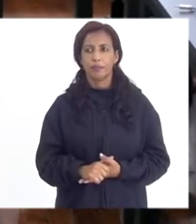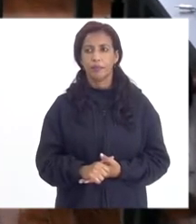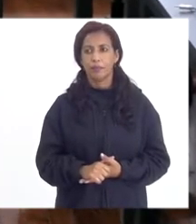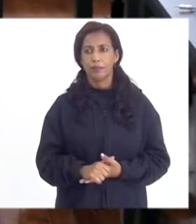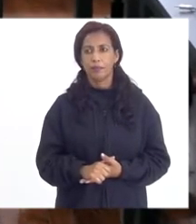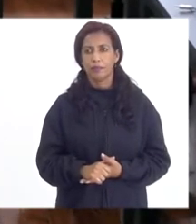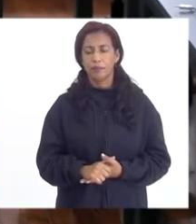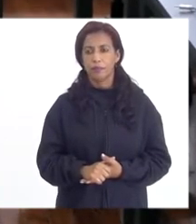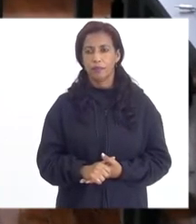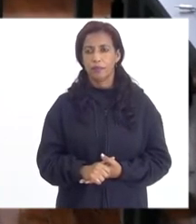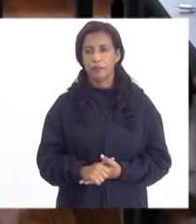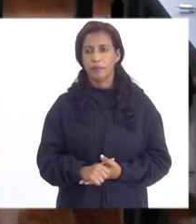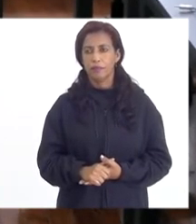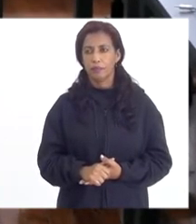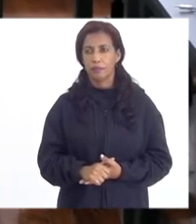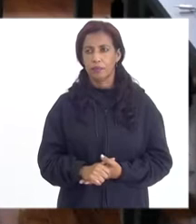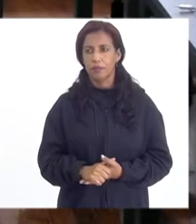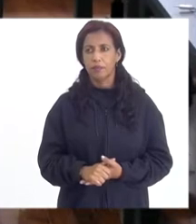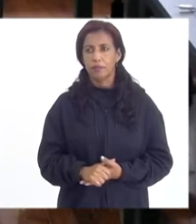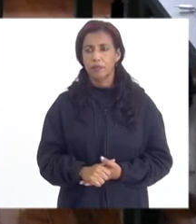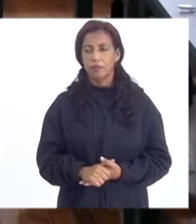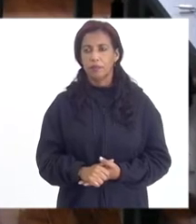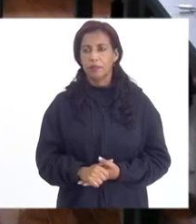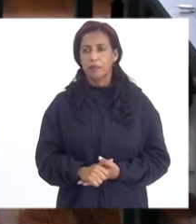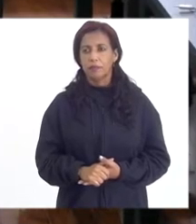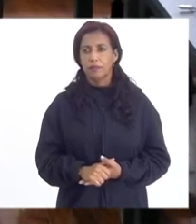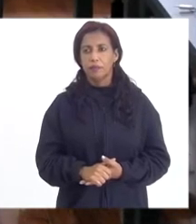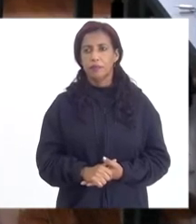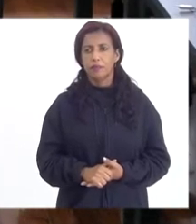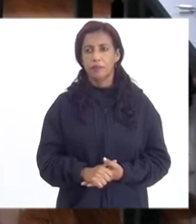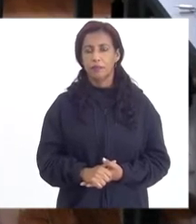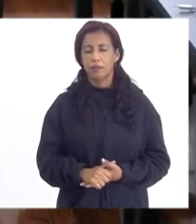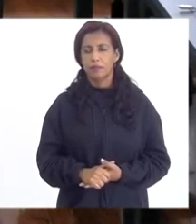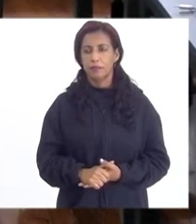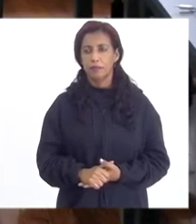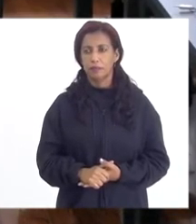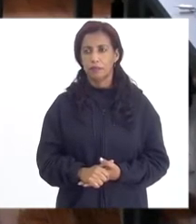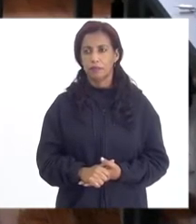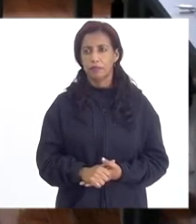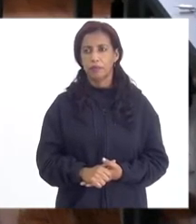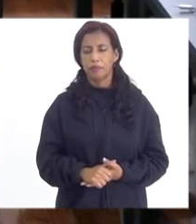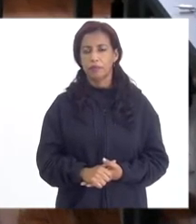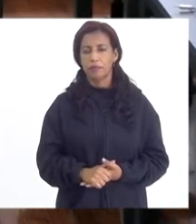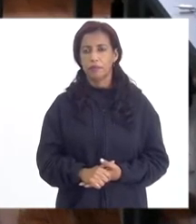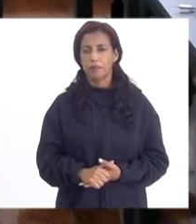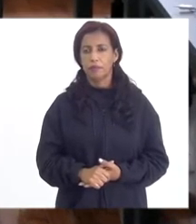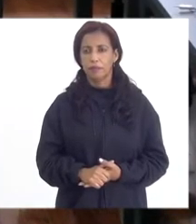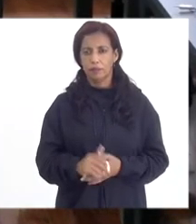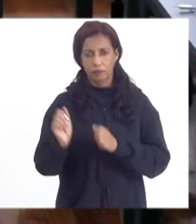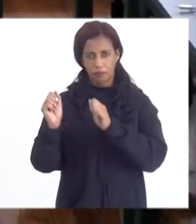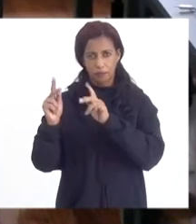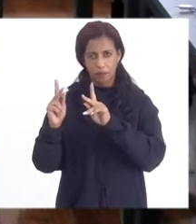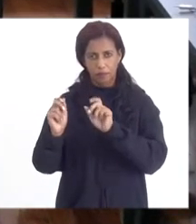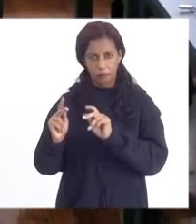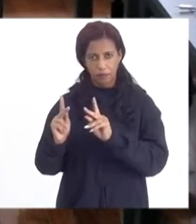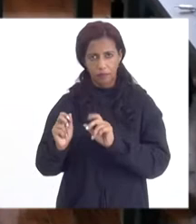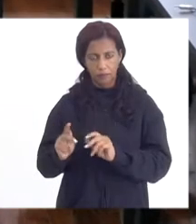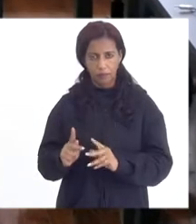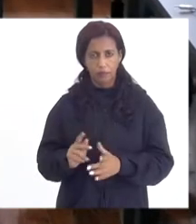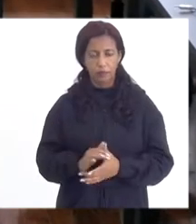Se for o aceito. Ok. Ok, Valdec, ok. Mônica, ok.